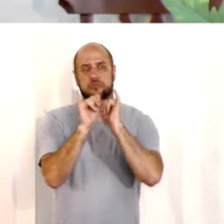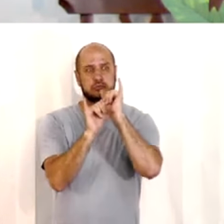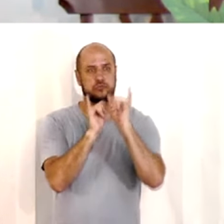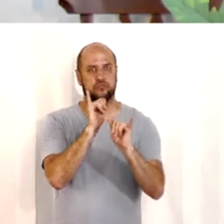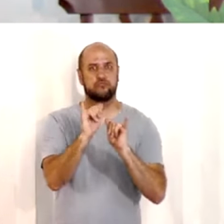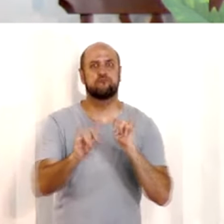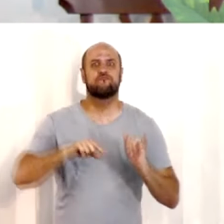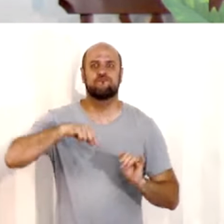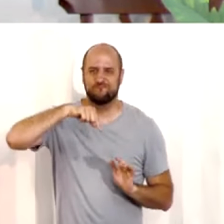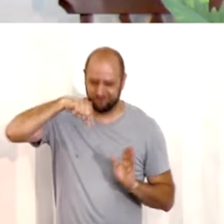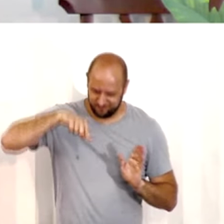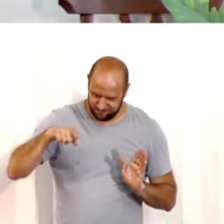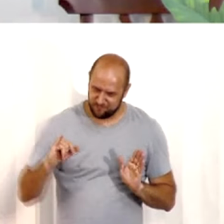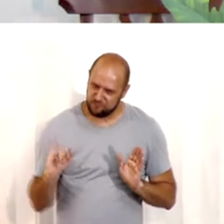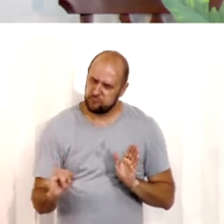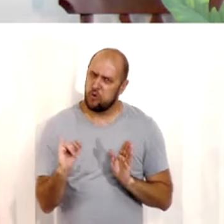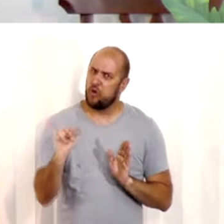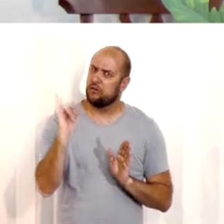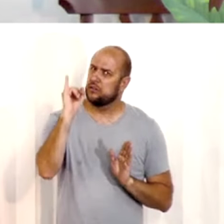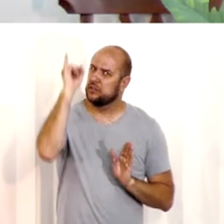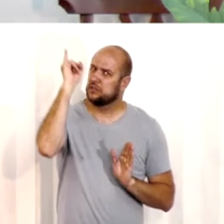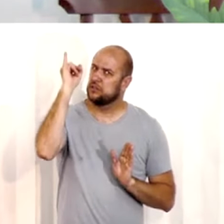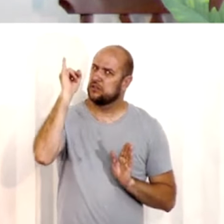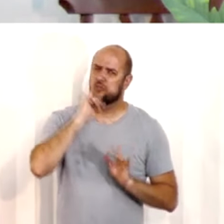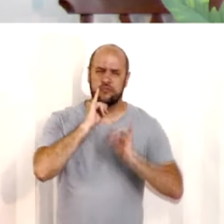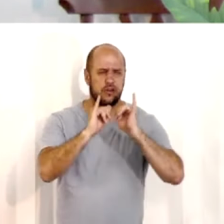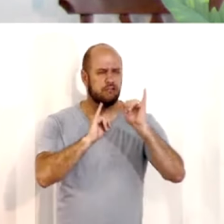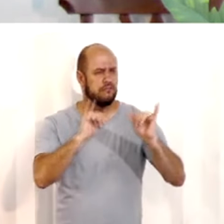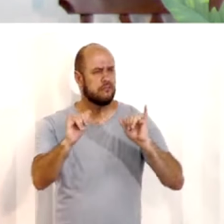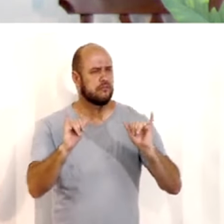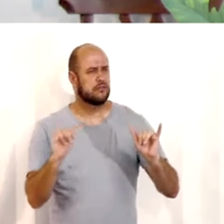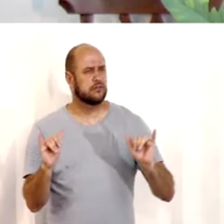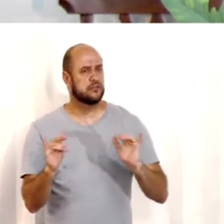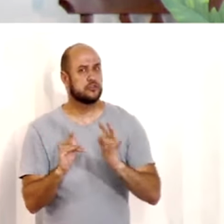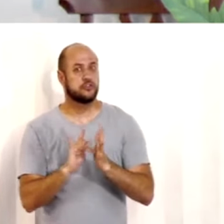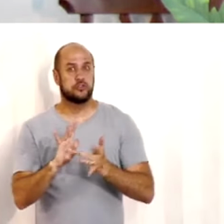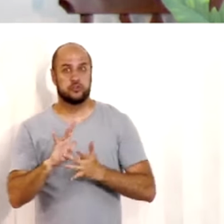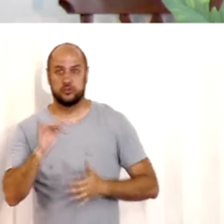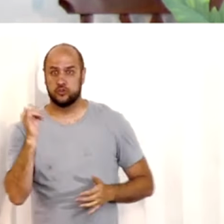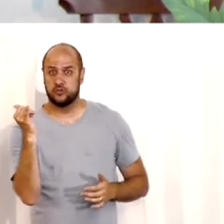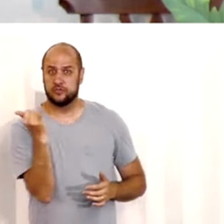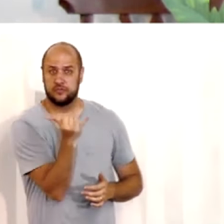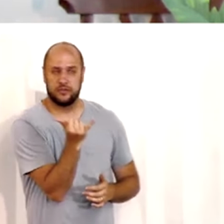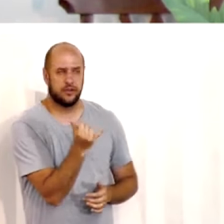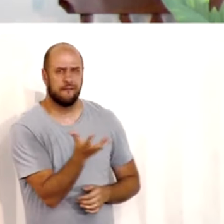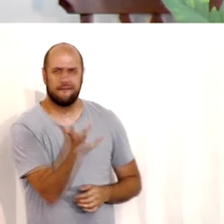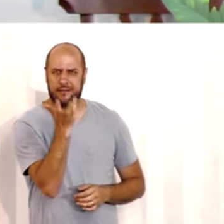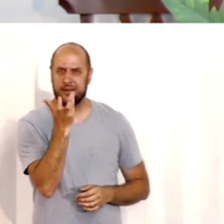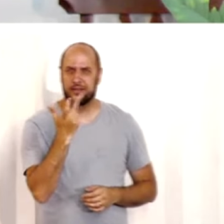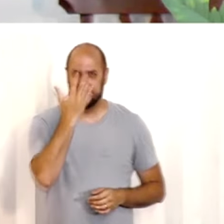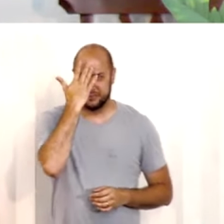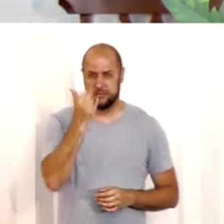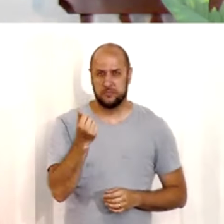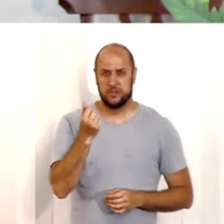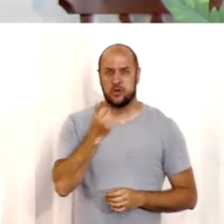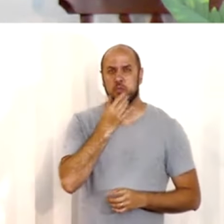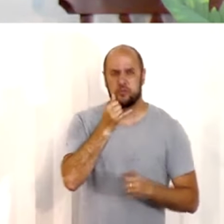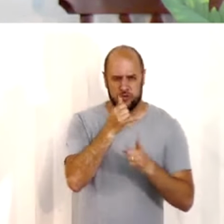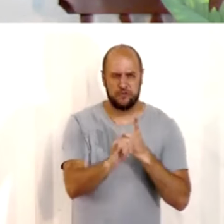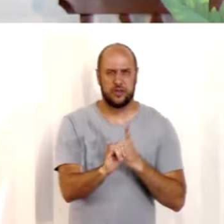então, conforme ele vai falando, em determinado momento o Senhor Jesus Cristo diz: vocês querem saber sobre grandes profetas? Eu vou lhes falar de